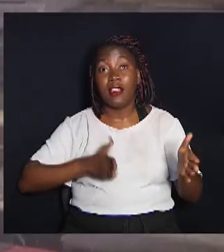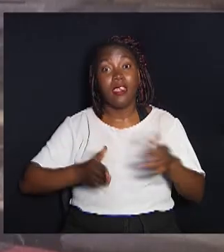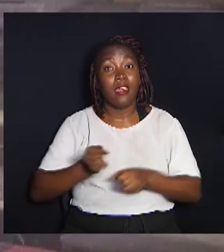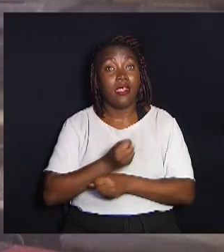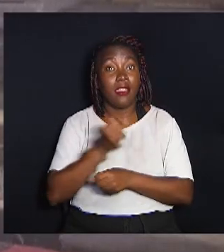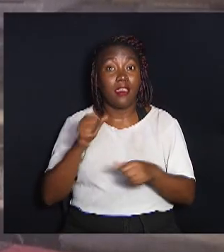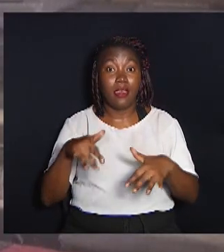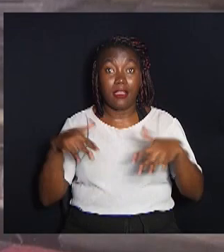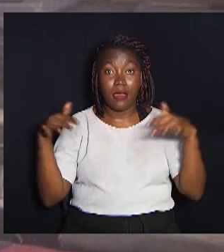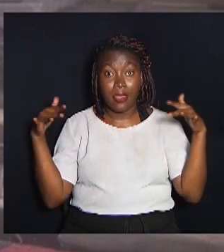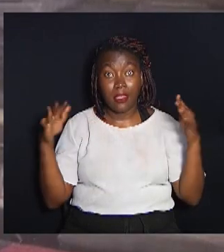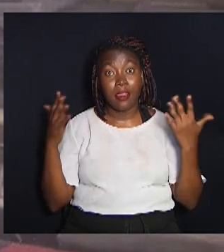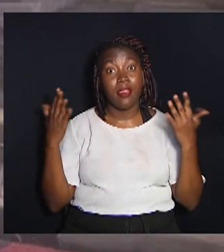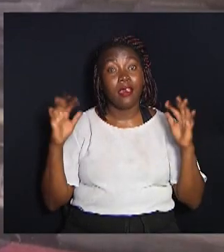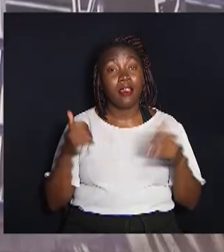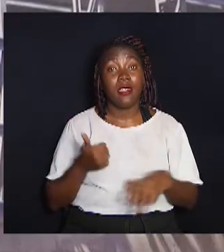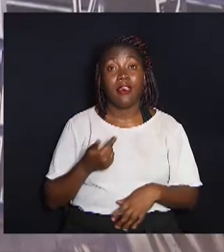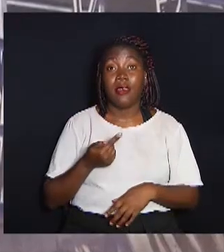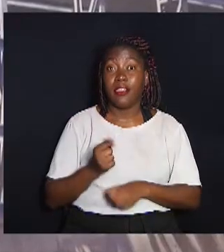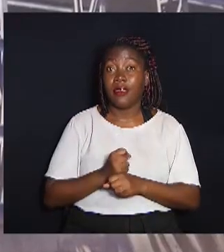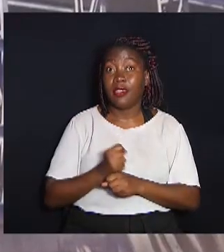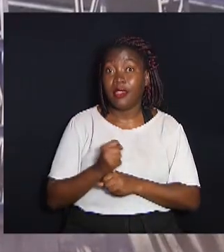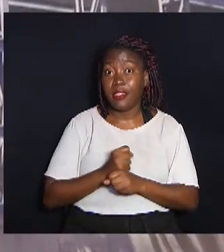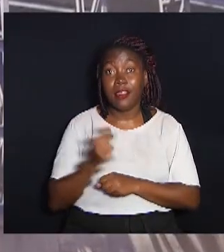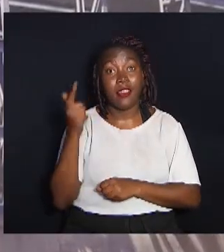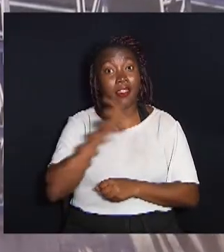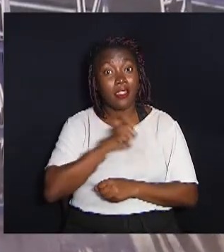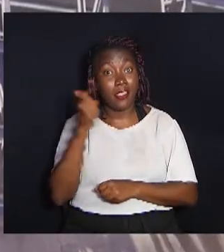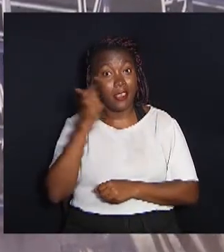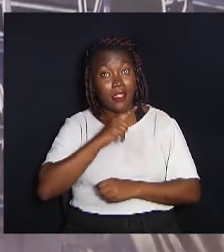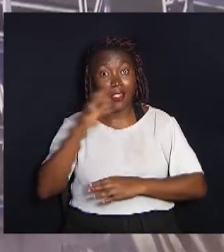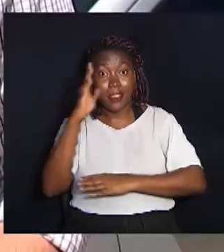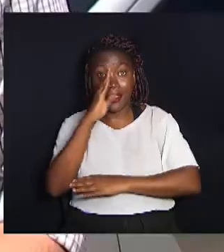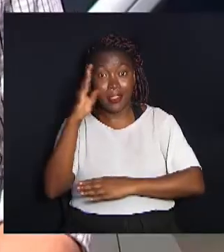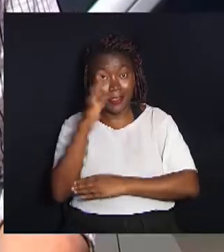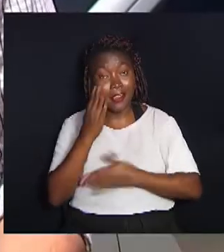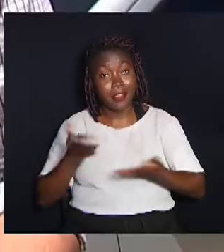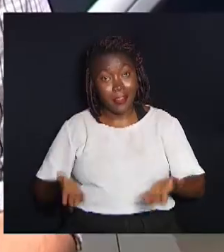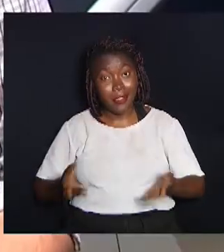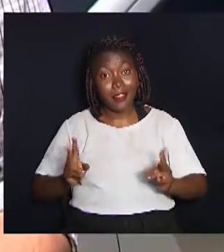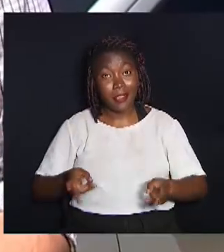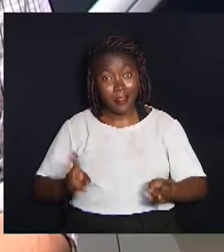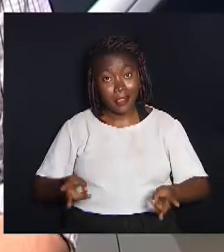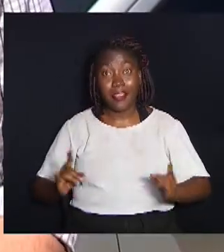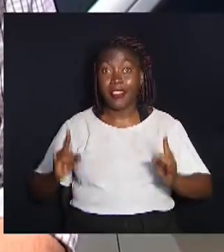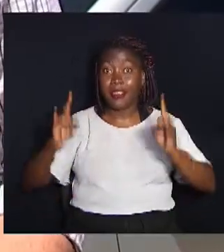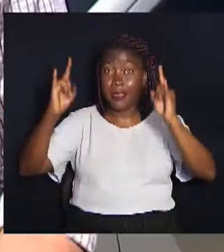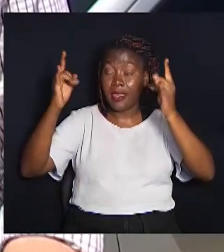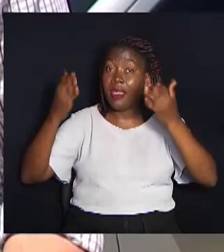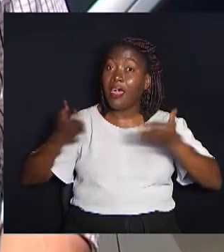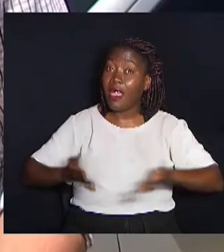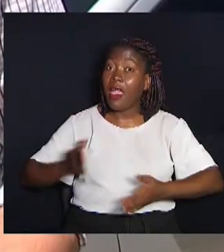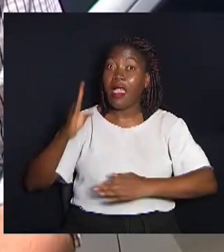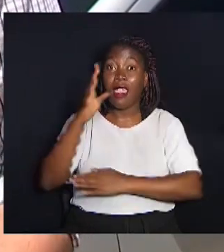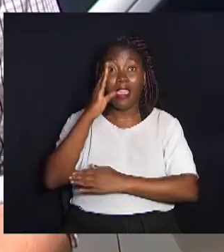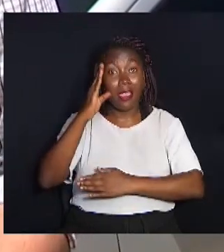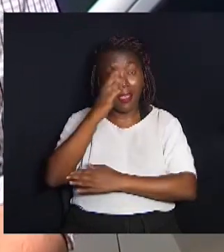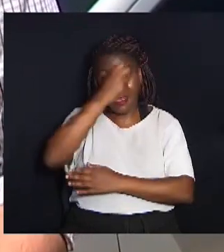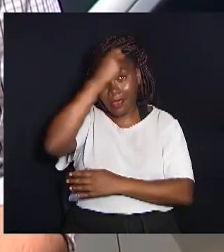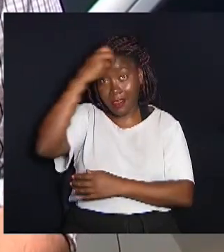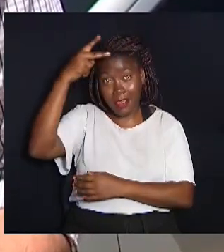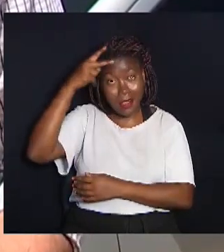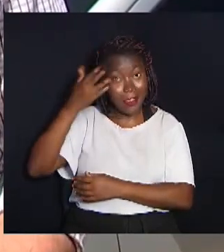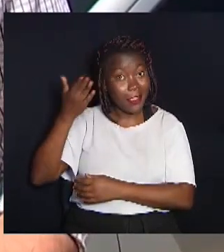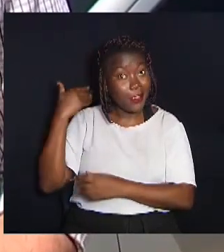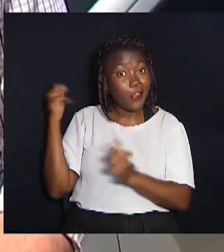plenário, que celebra 17 anos de funcionamento da Câmara no atual prédio. A Câmara Municipal de Campinas antes funcionava junto